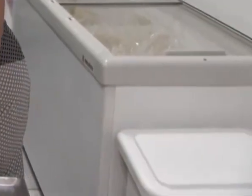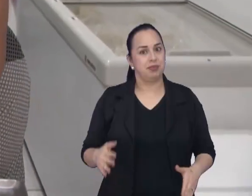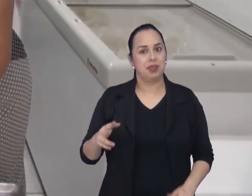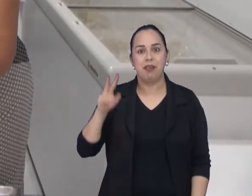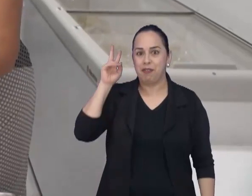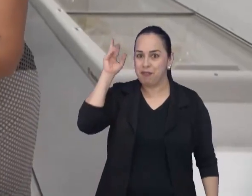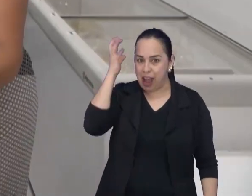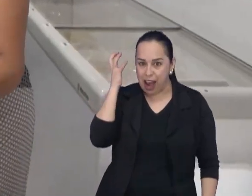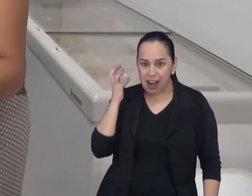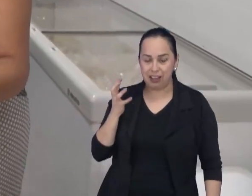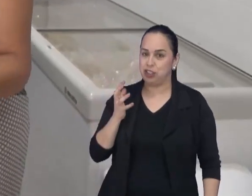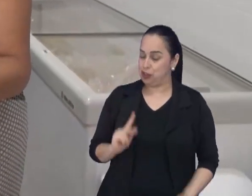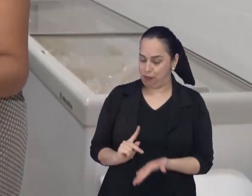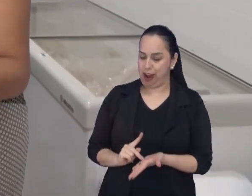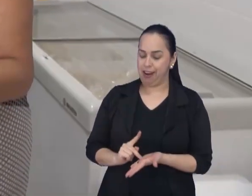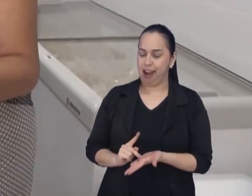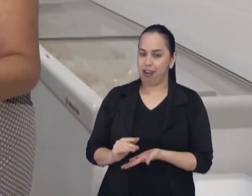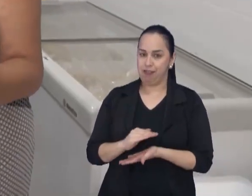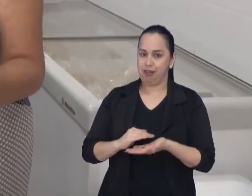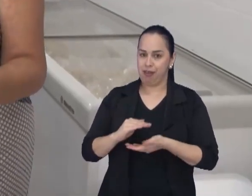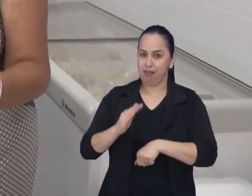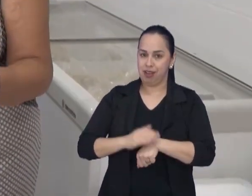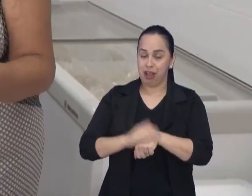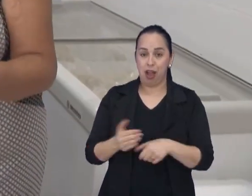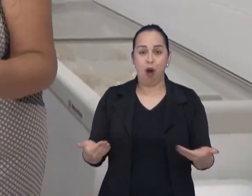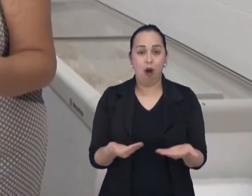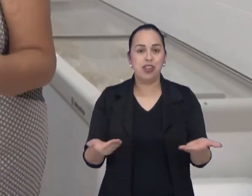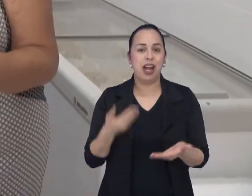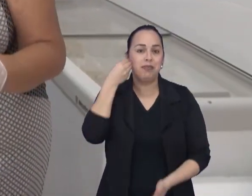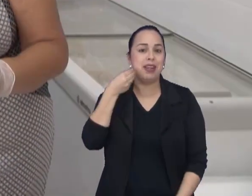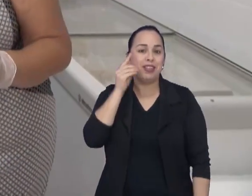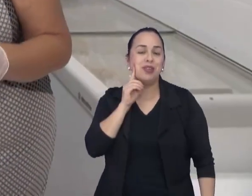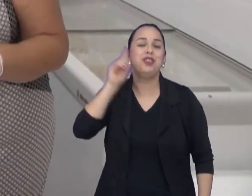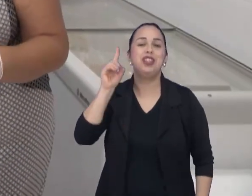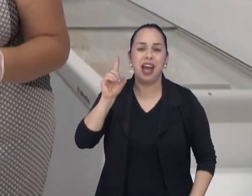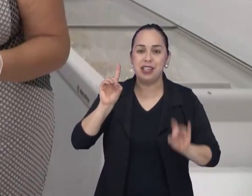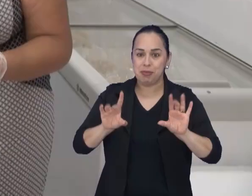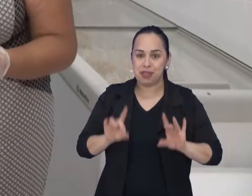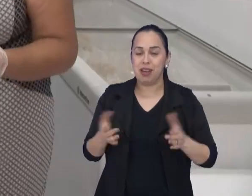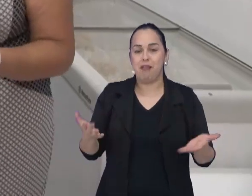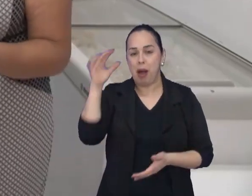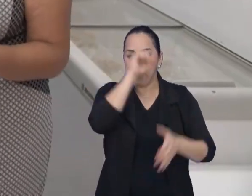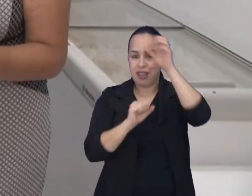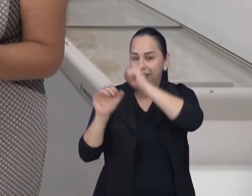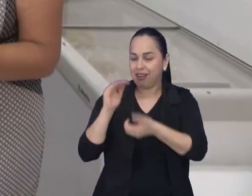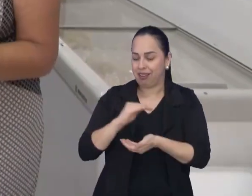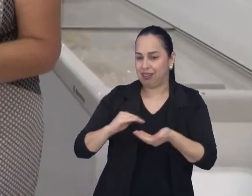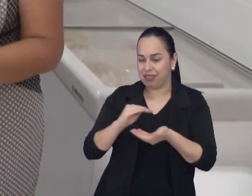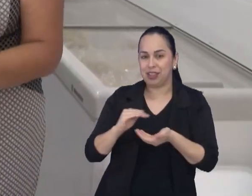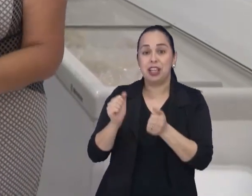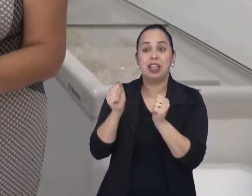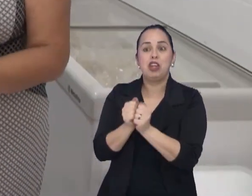Fernanda, estou literalmente com a mão na massa, porque hoje, o Job do Dia, eu vou aprender a fazer bolinho caipira. Quem tá aqui comigo é a